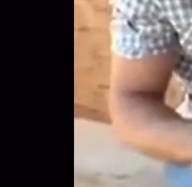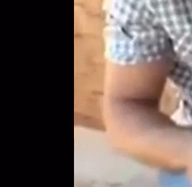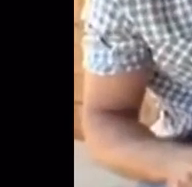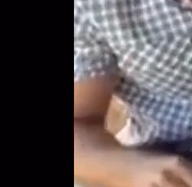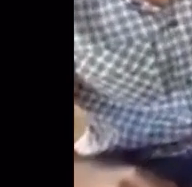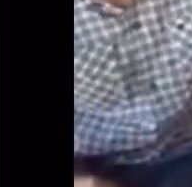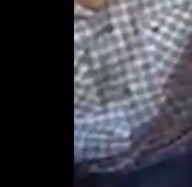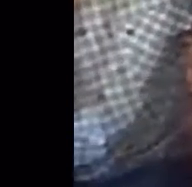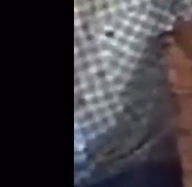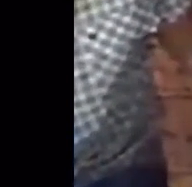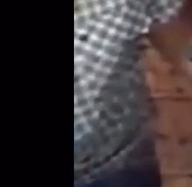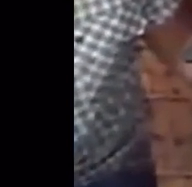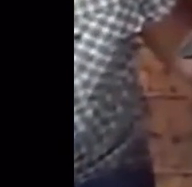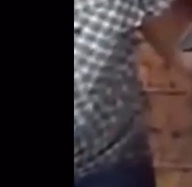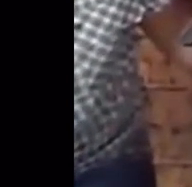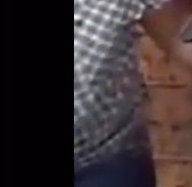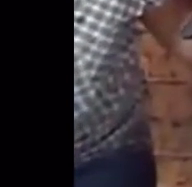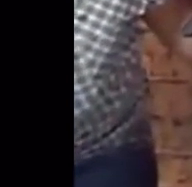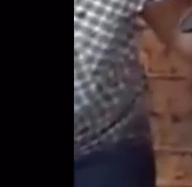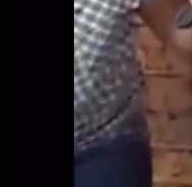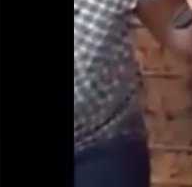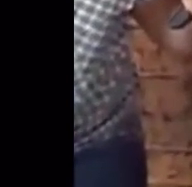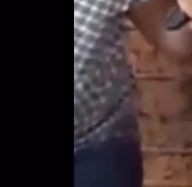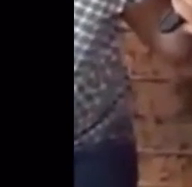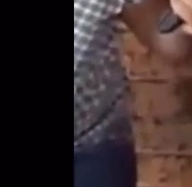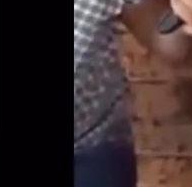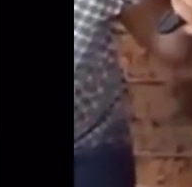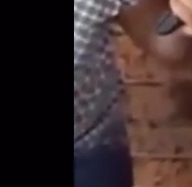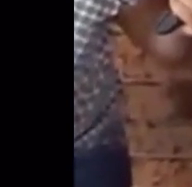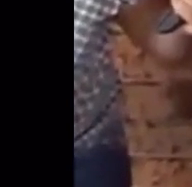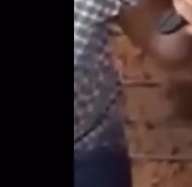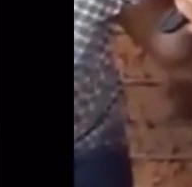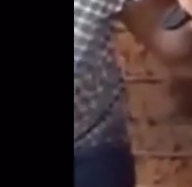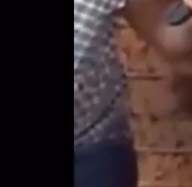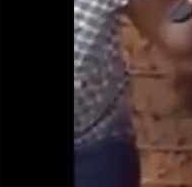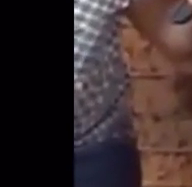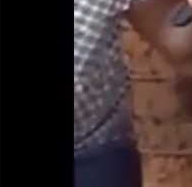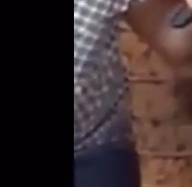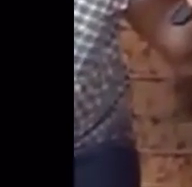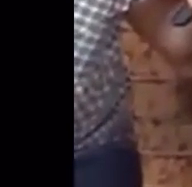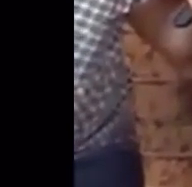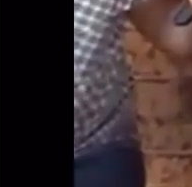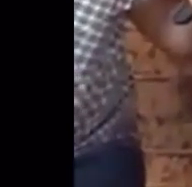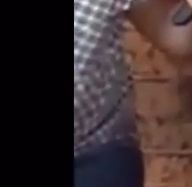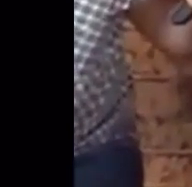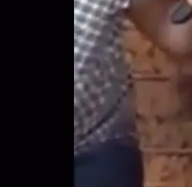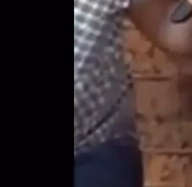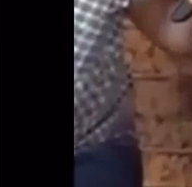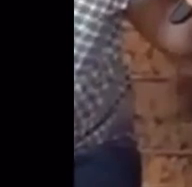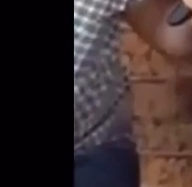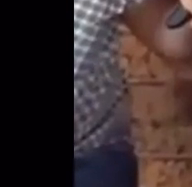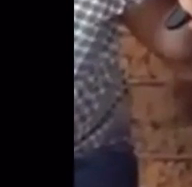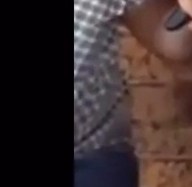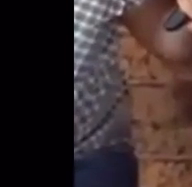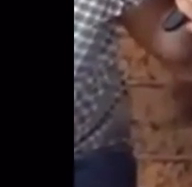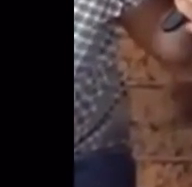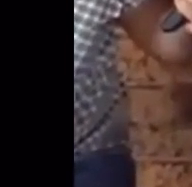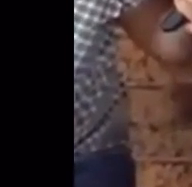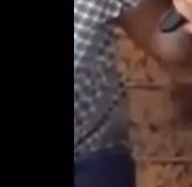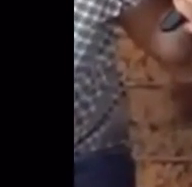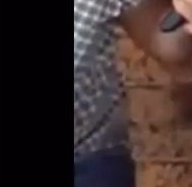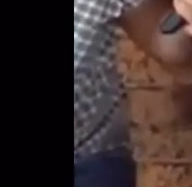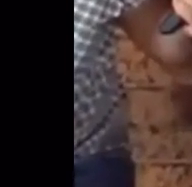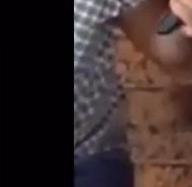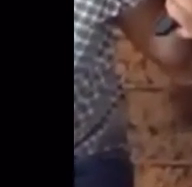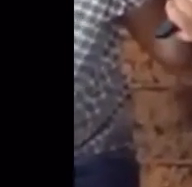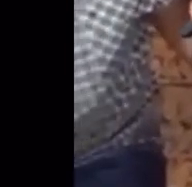Grande, nessa cidade bonita. Aqui a gente se agita, quem lhe diz é Amazã. Pra vir pra Campina Grande, pois